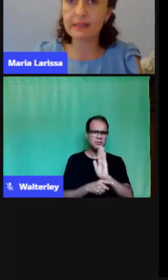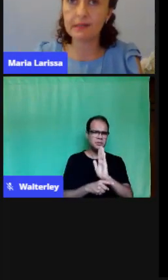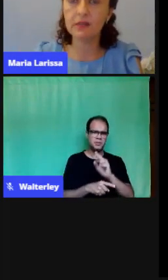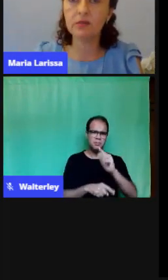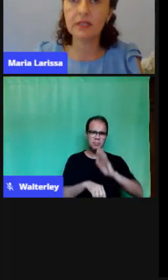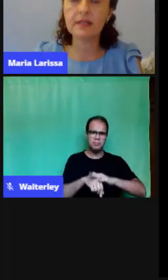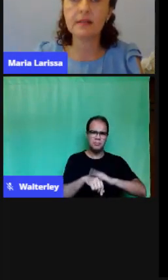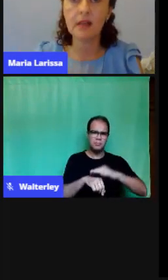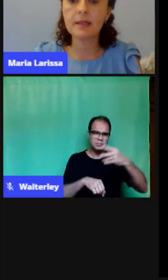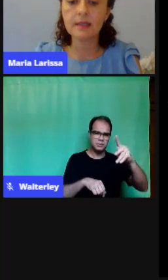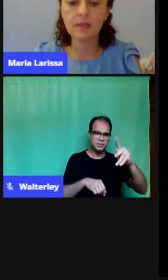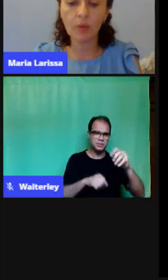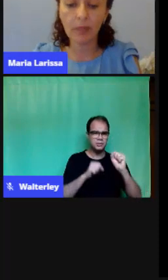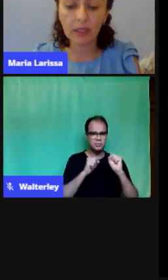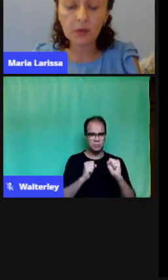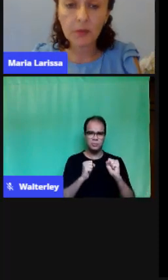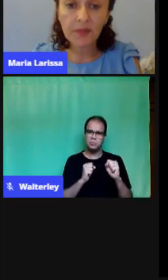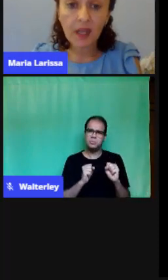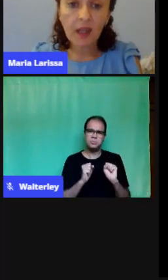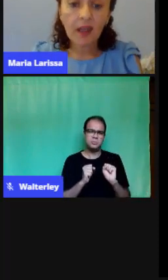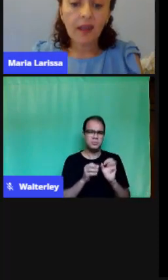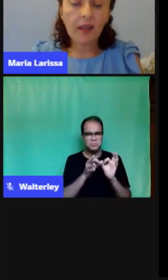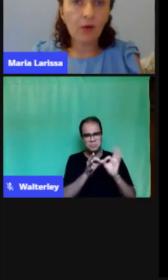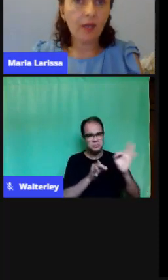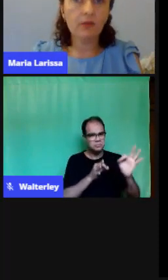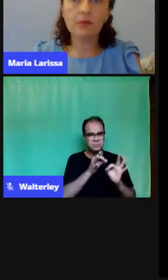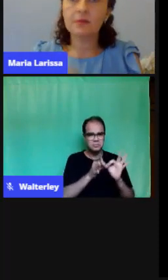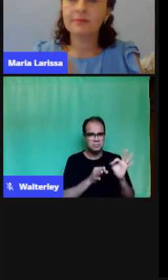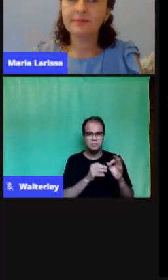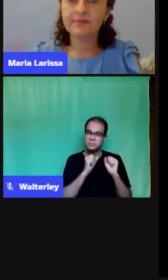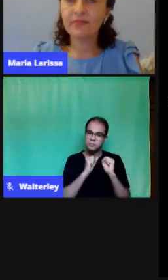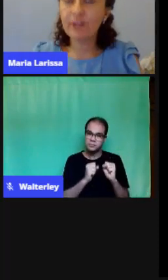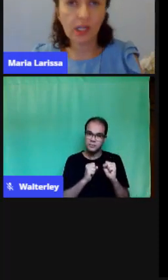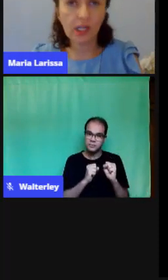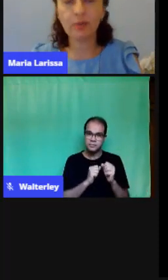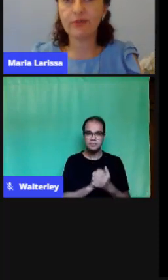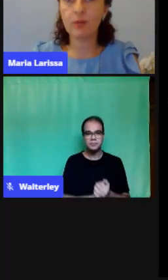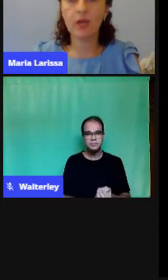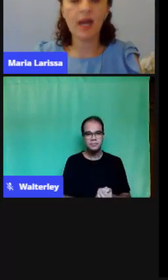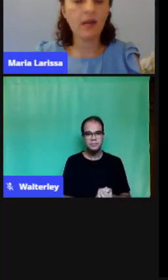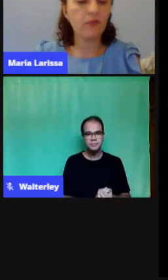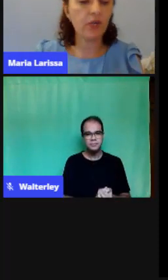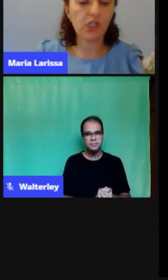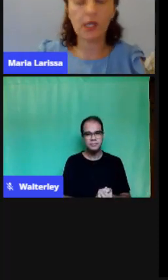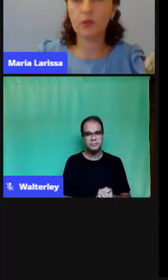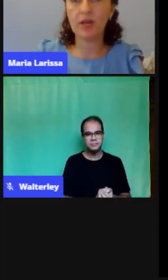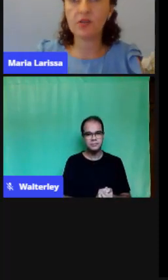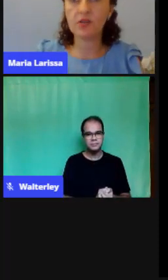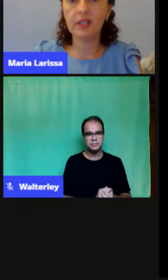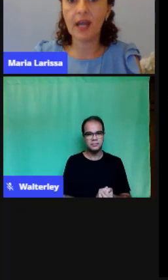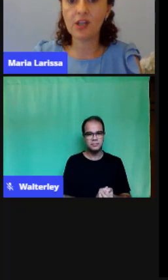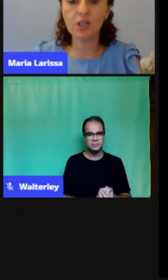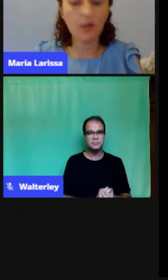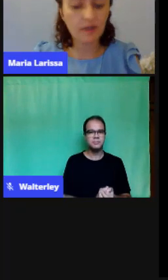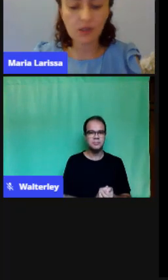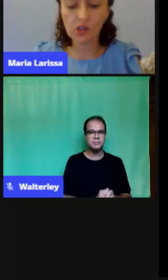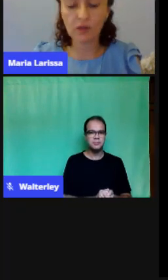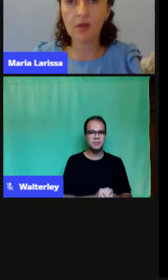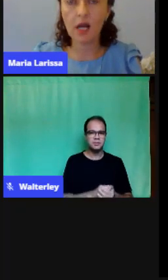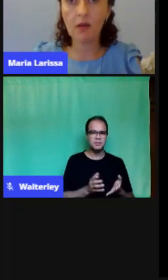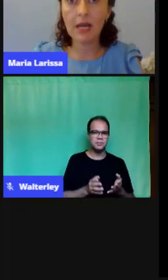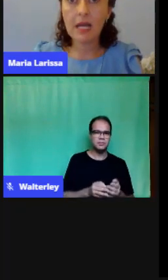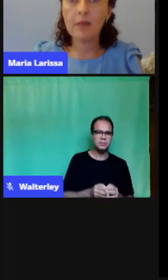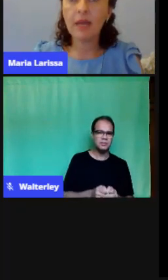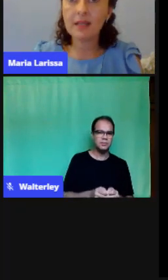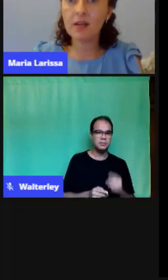está utilizando nessas aulas, nesse momento, e o aluno foi direto para o formulário, foi direto para a atividade, não